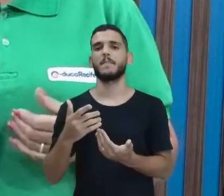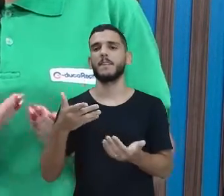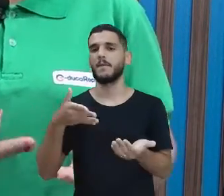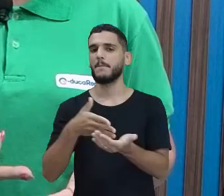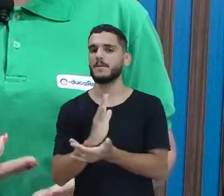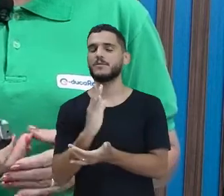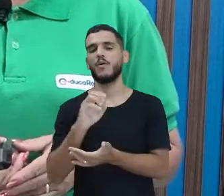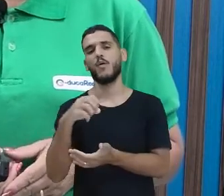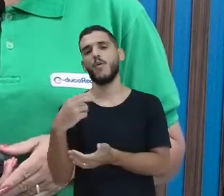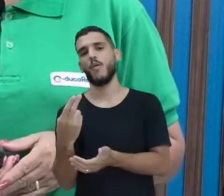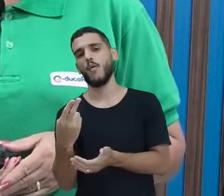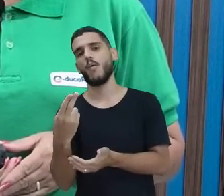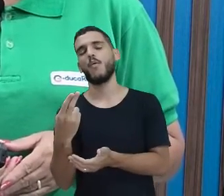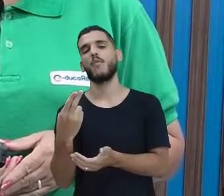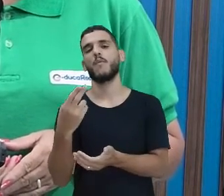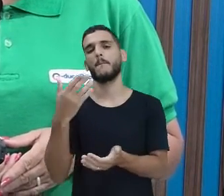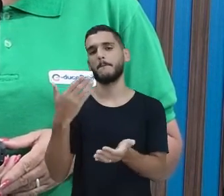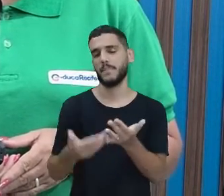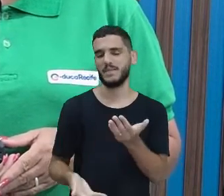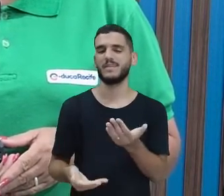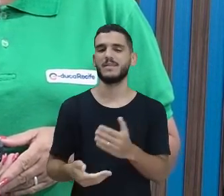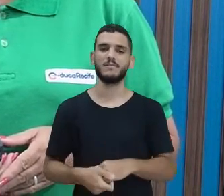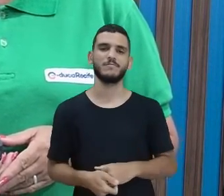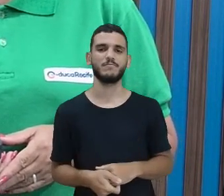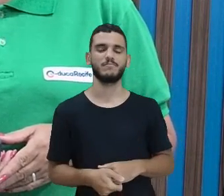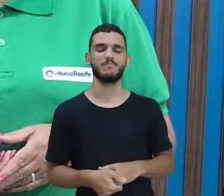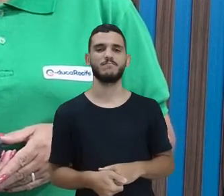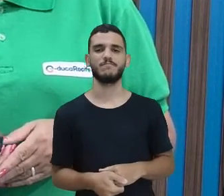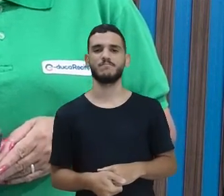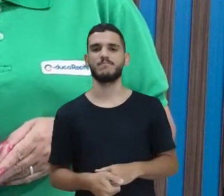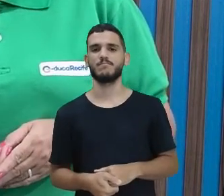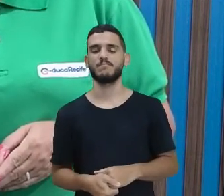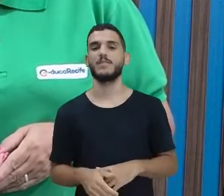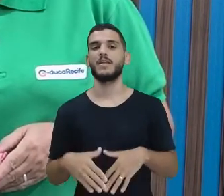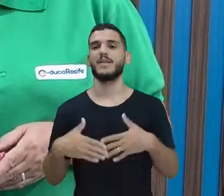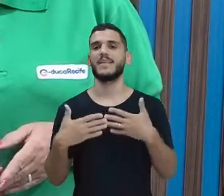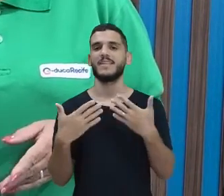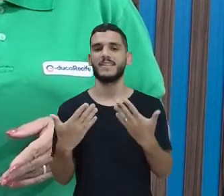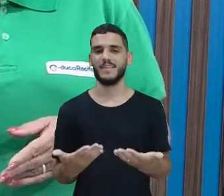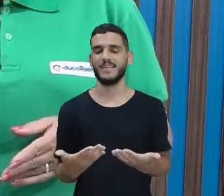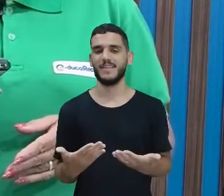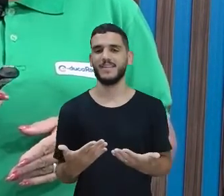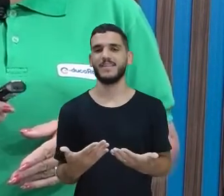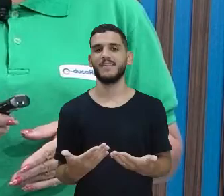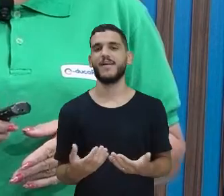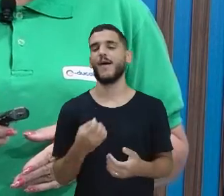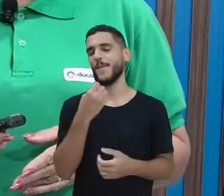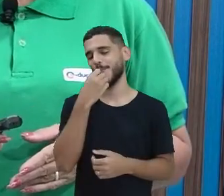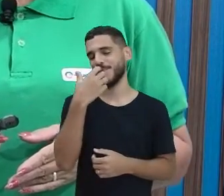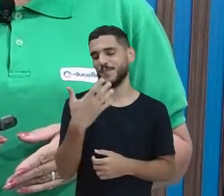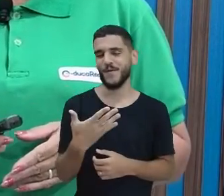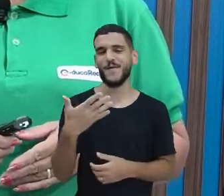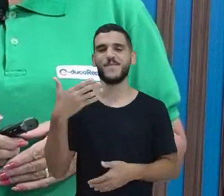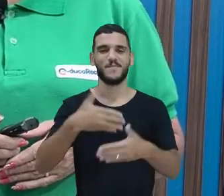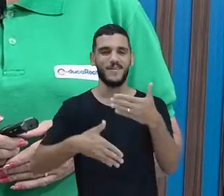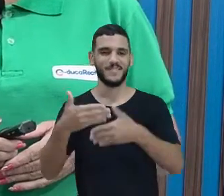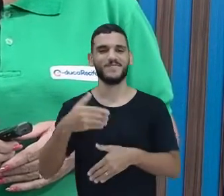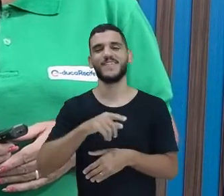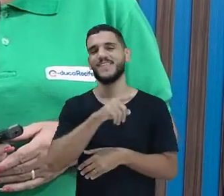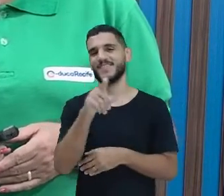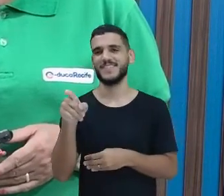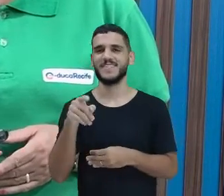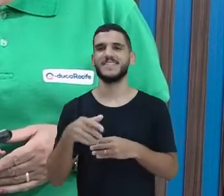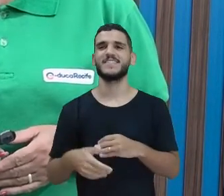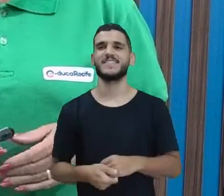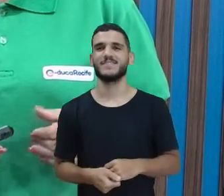aprovado ou reprovado, tá certo? Gente, foi um prazer estar com vocês,